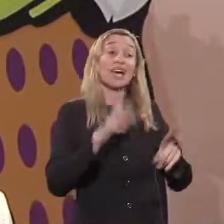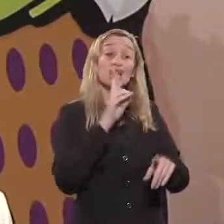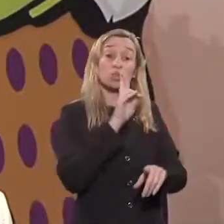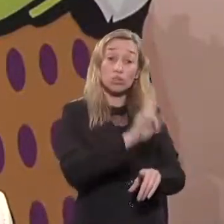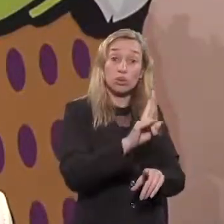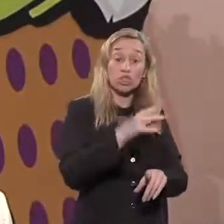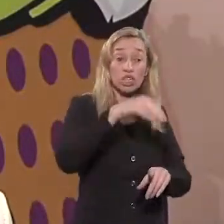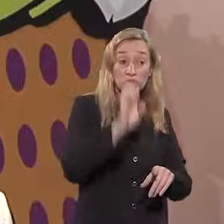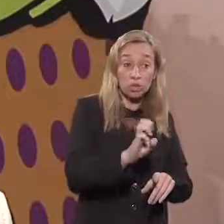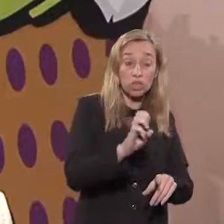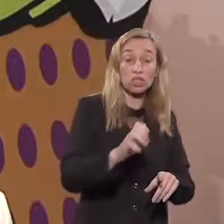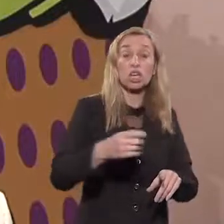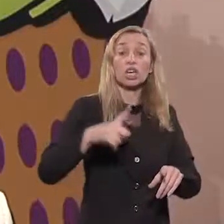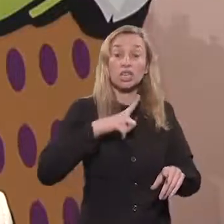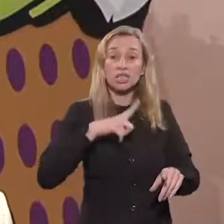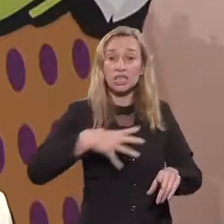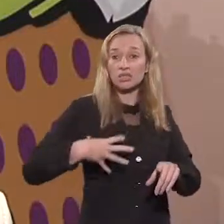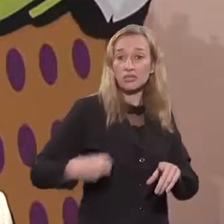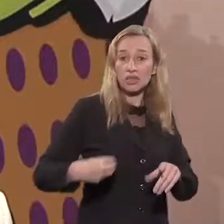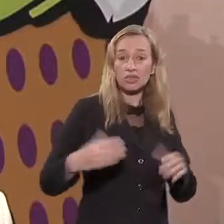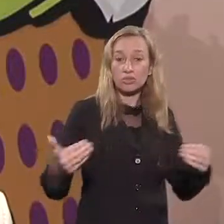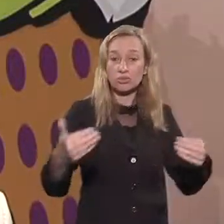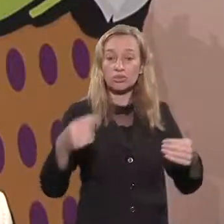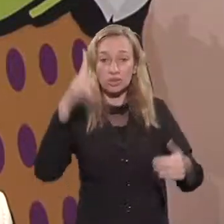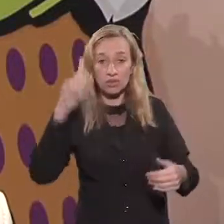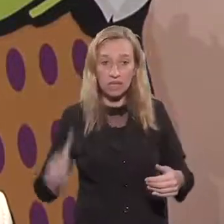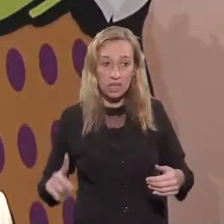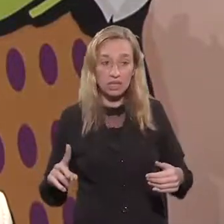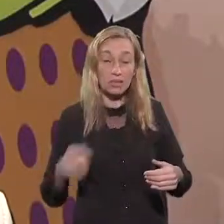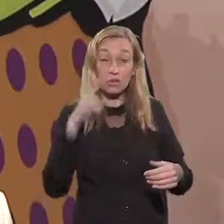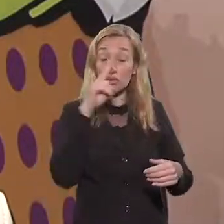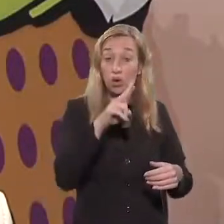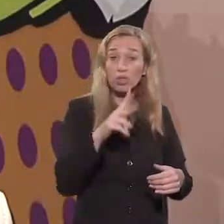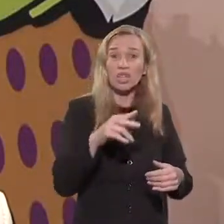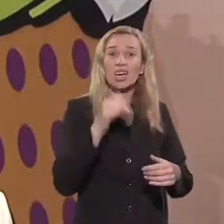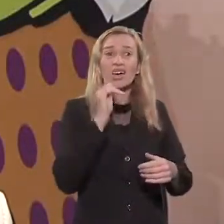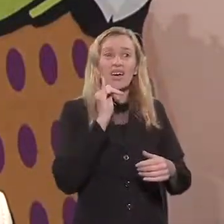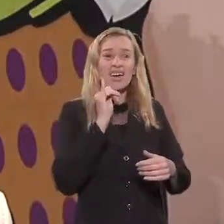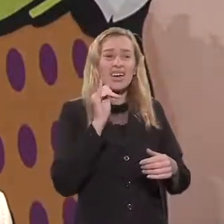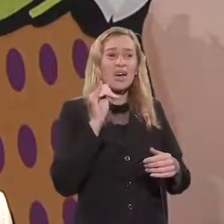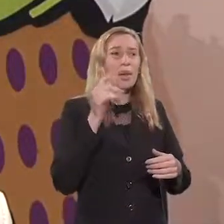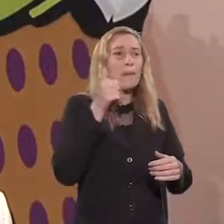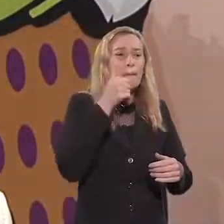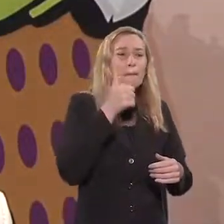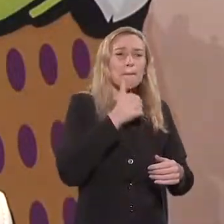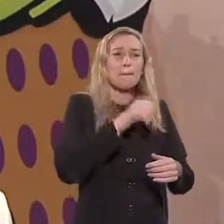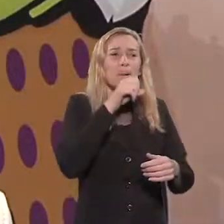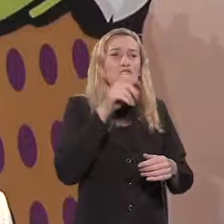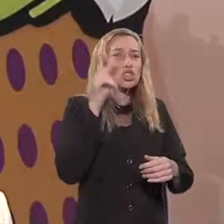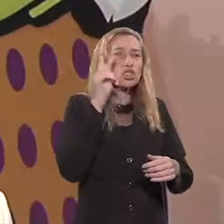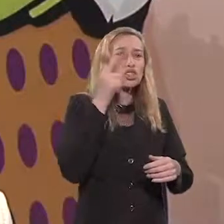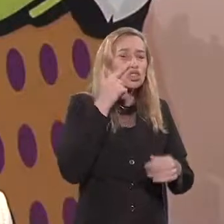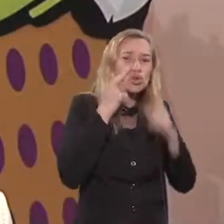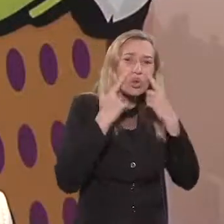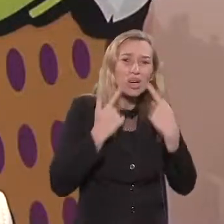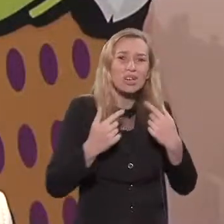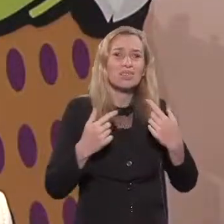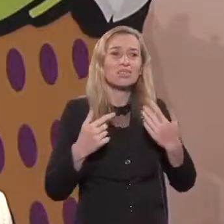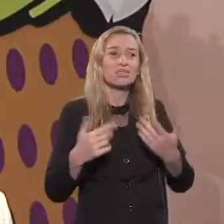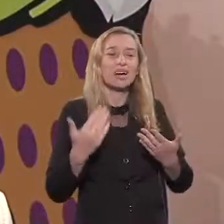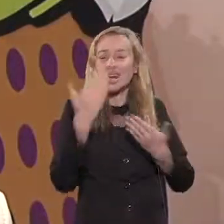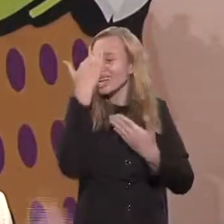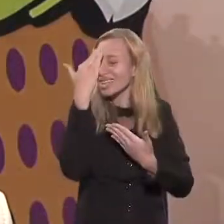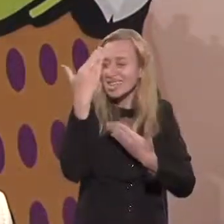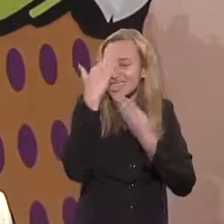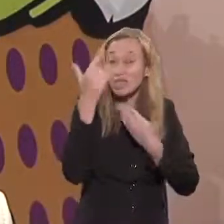do tempo, a resposta das mães com filhos com deficiência foi muito forte. Então, assim, eu recebi depoimento de mães chorando, enfim, muito agradecida por